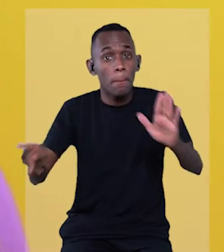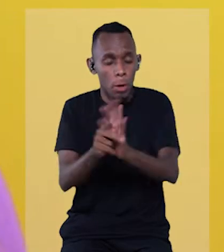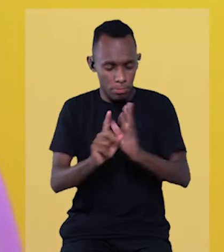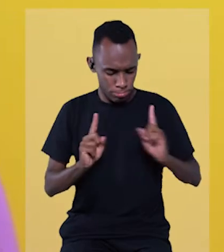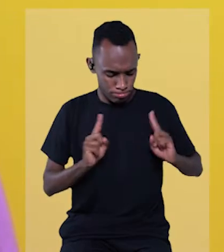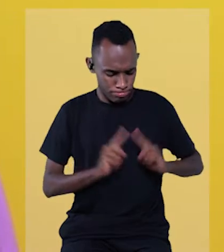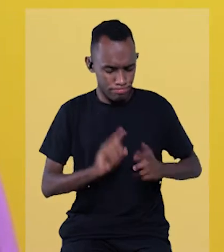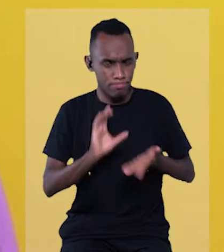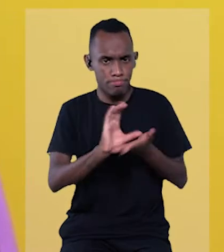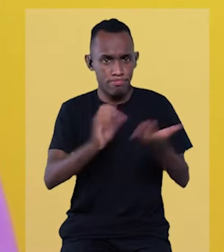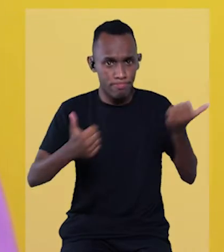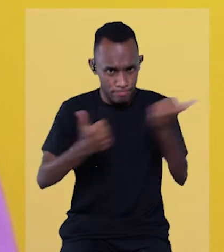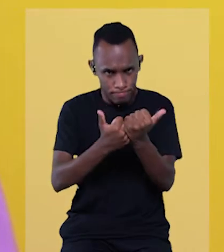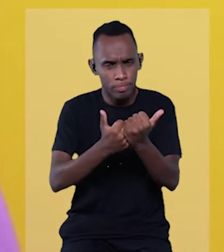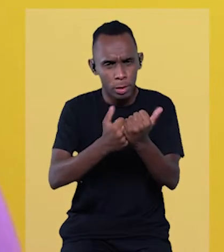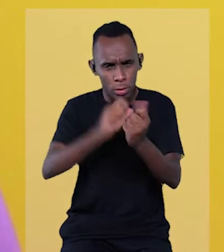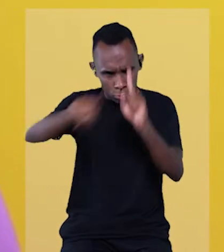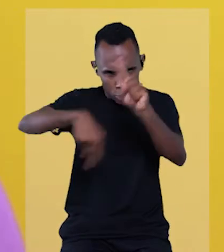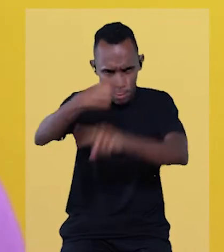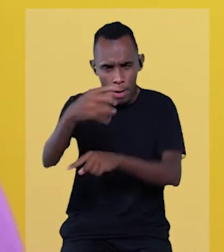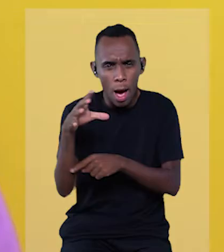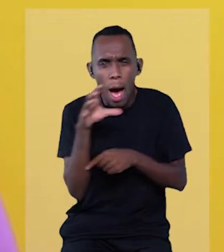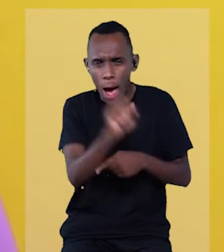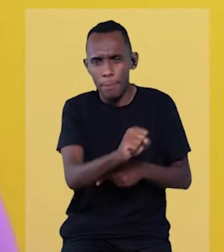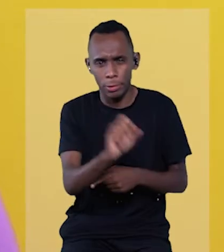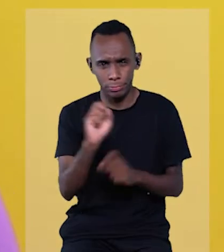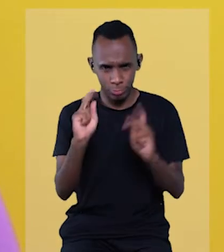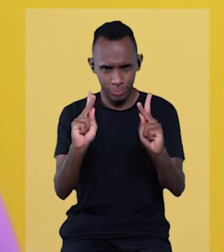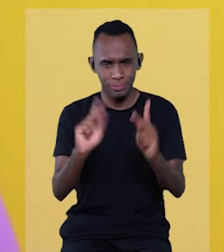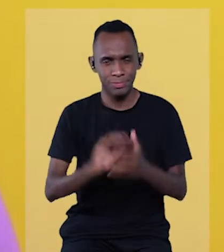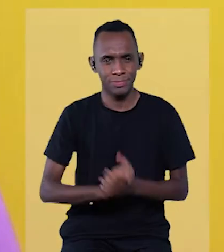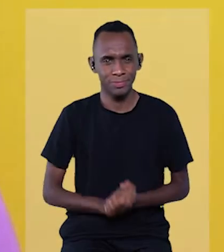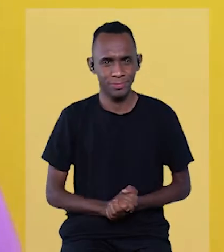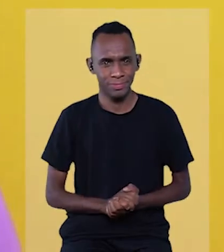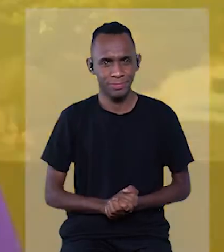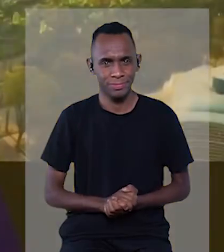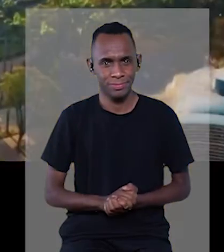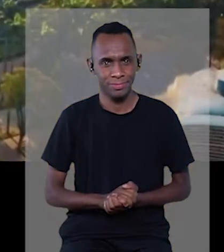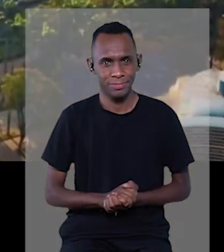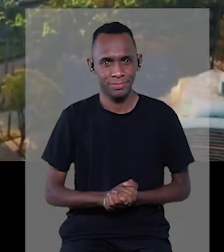a nossa patrocinadora. A gente volta em um minuto.